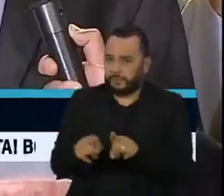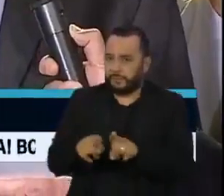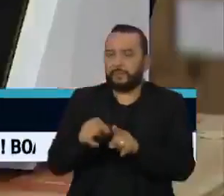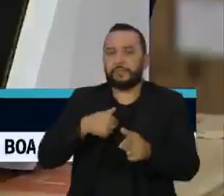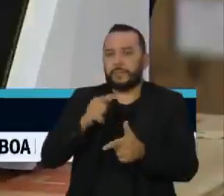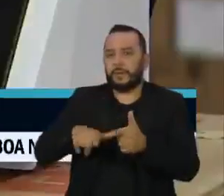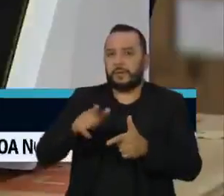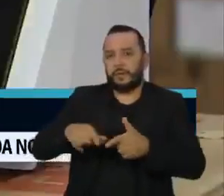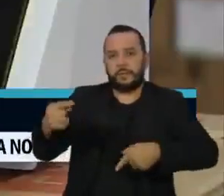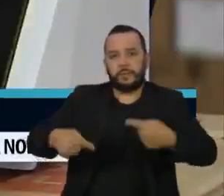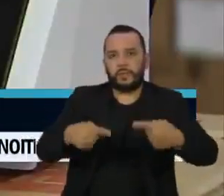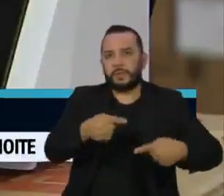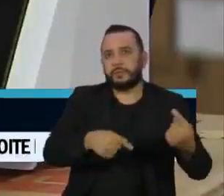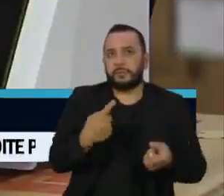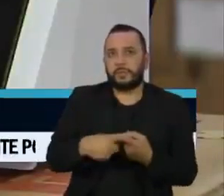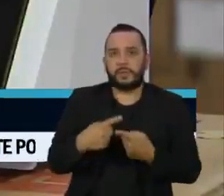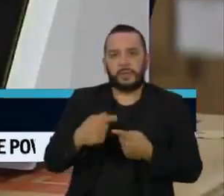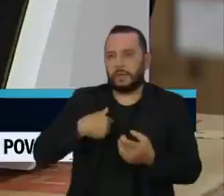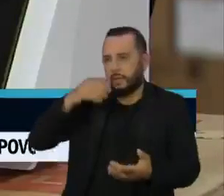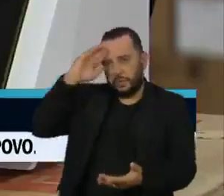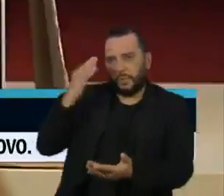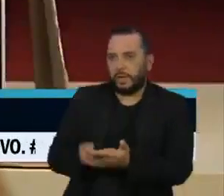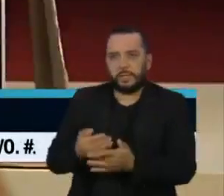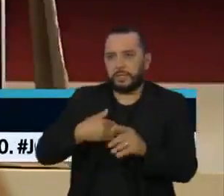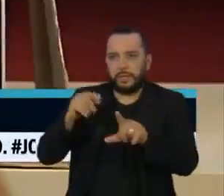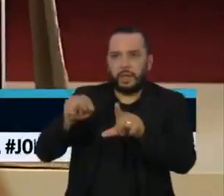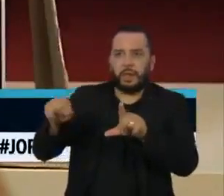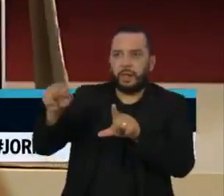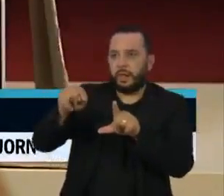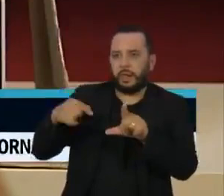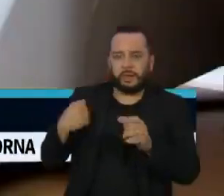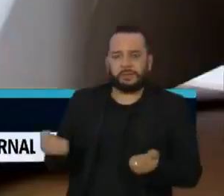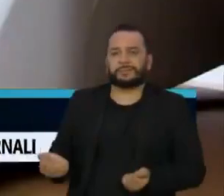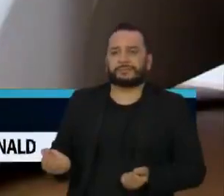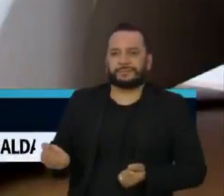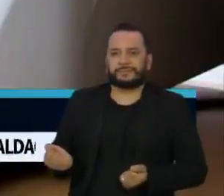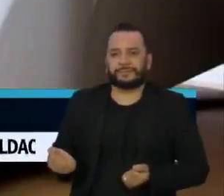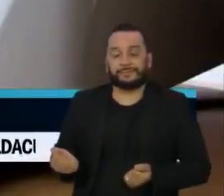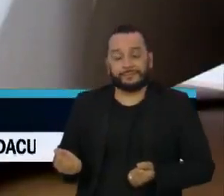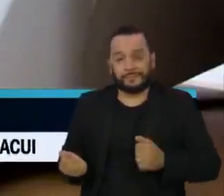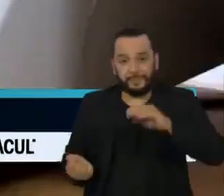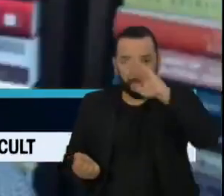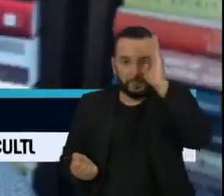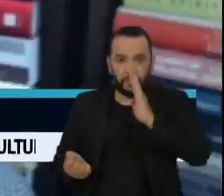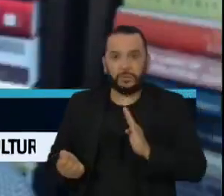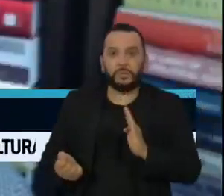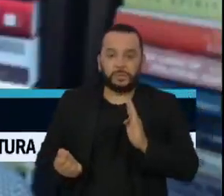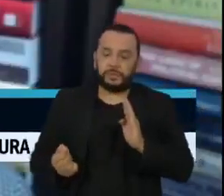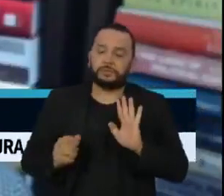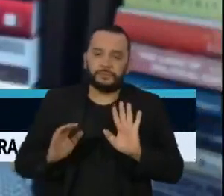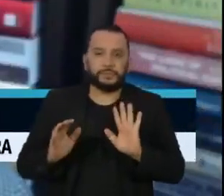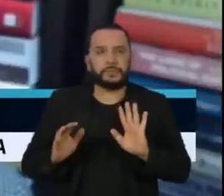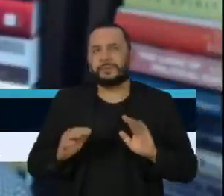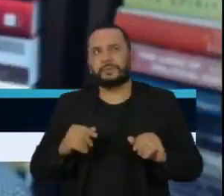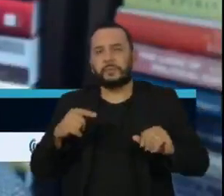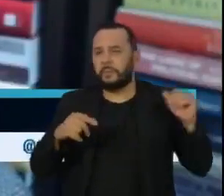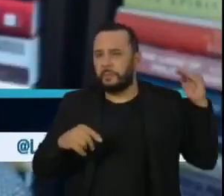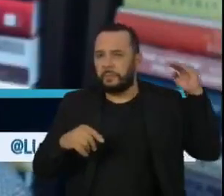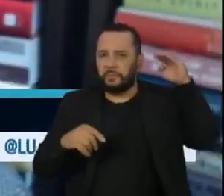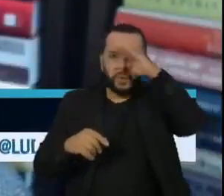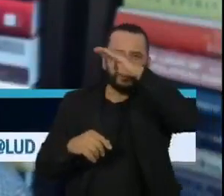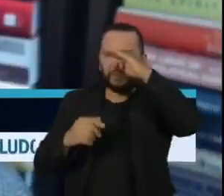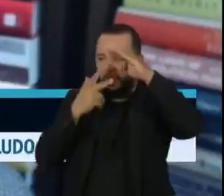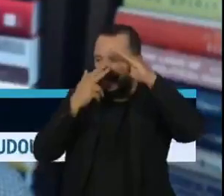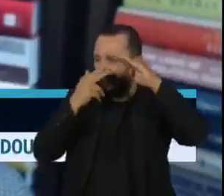que insufla o descrédito do processo eleitoral. O governo Bolsonaro está desmontando e a gente chega com ele muito enfraquecido